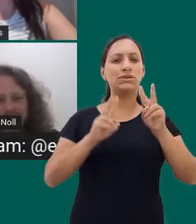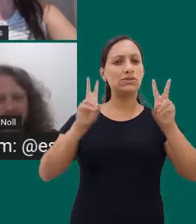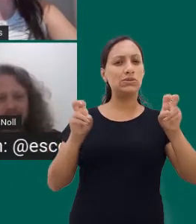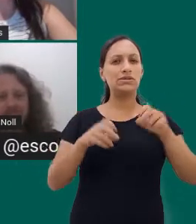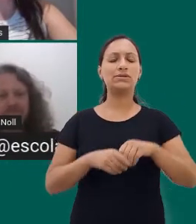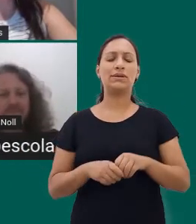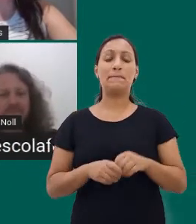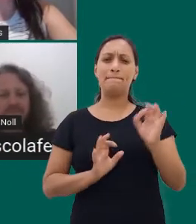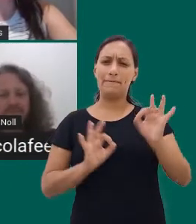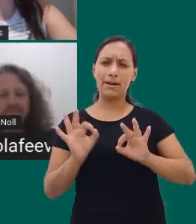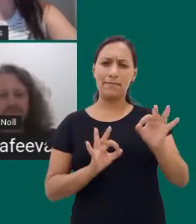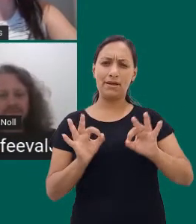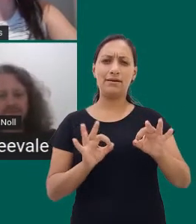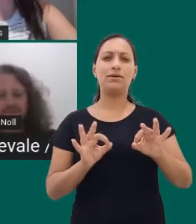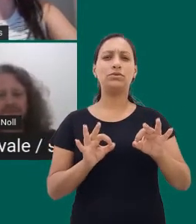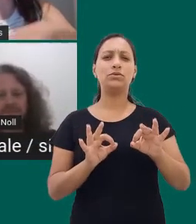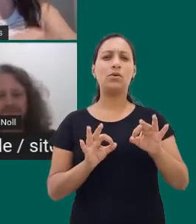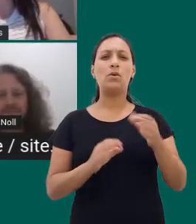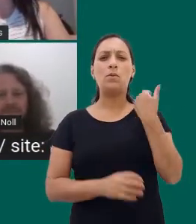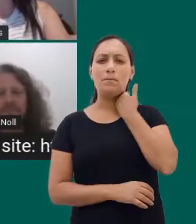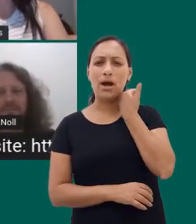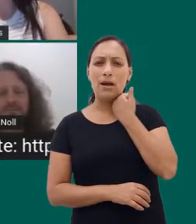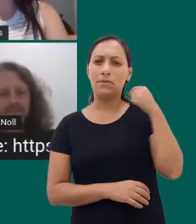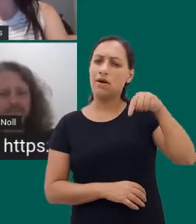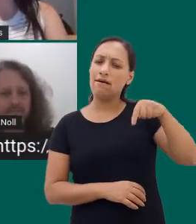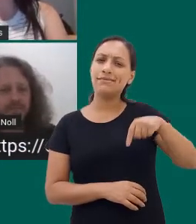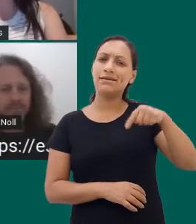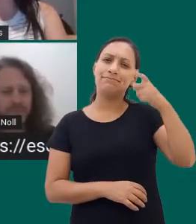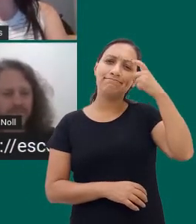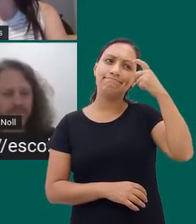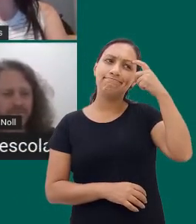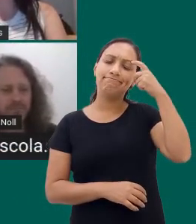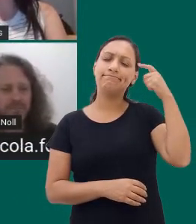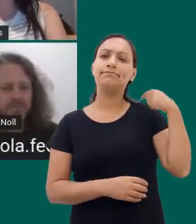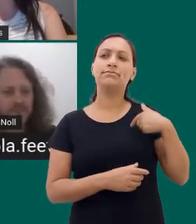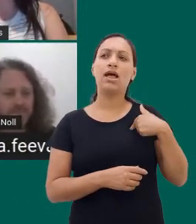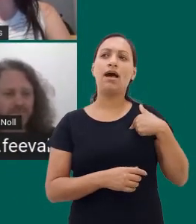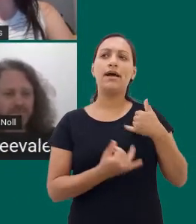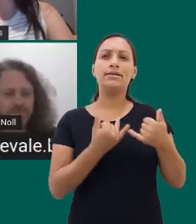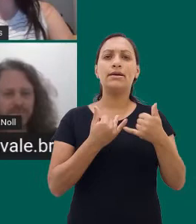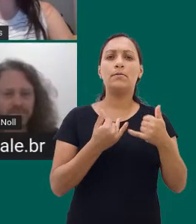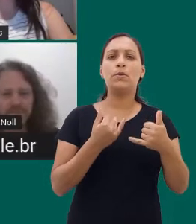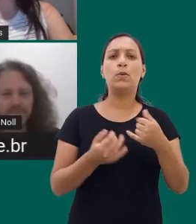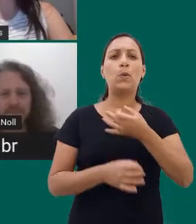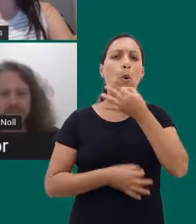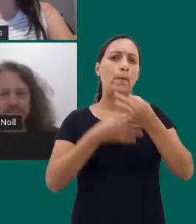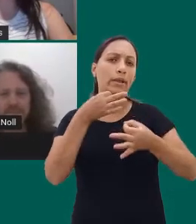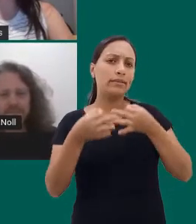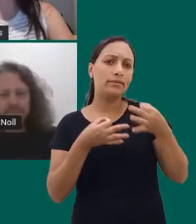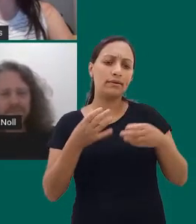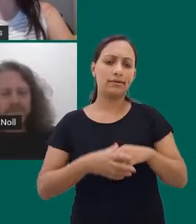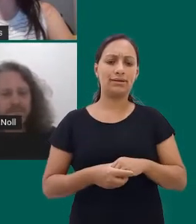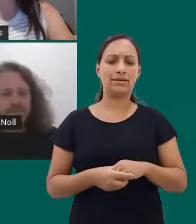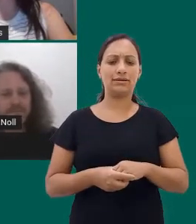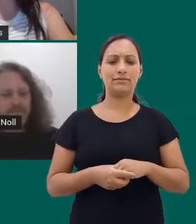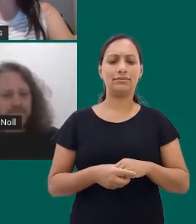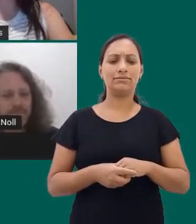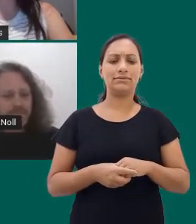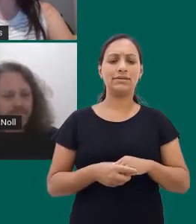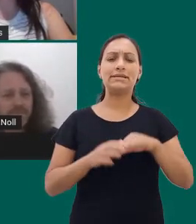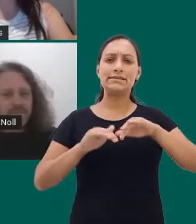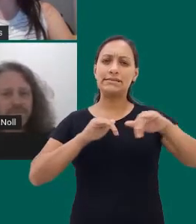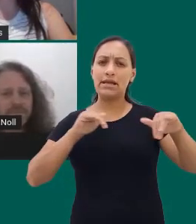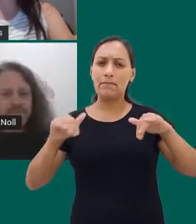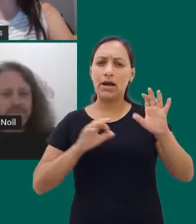conversas, que eu acho que são interessantes de puxar para... Daqui um pouco vem algum comentário, aí a Alana separa para a gente, vê alguma